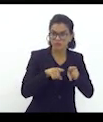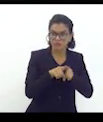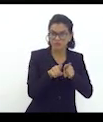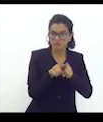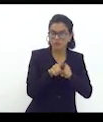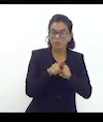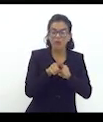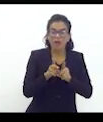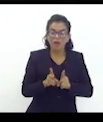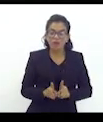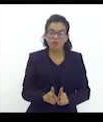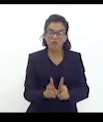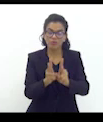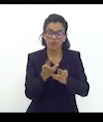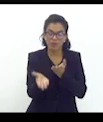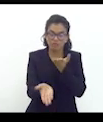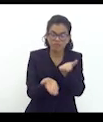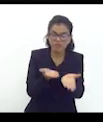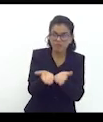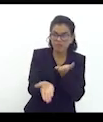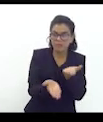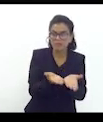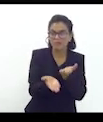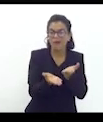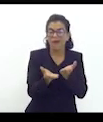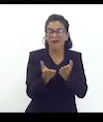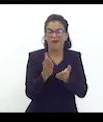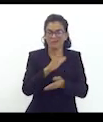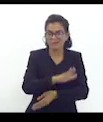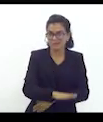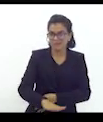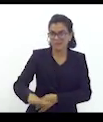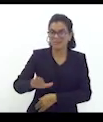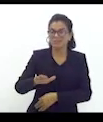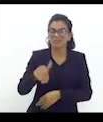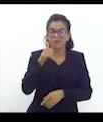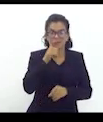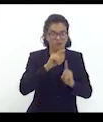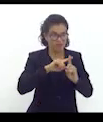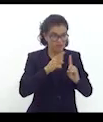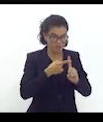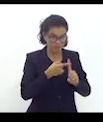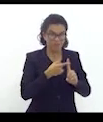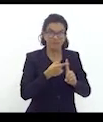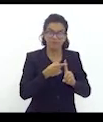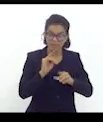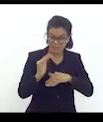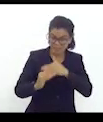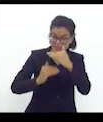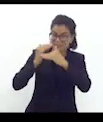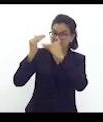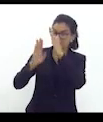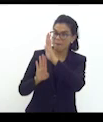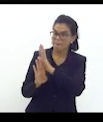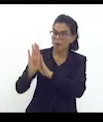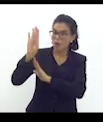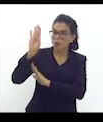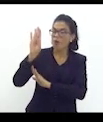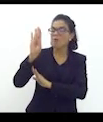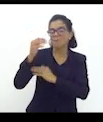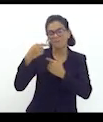para manutenção do atendimento às crianças e às gestantes. Esse avanço merece,